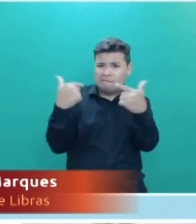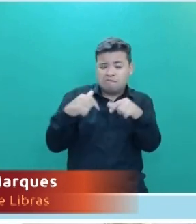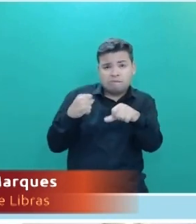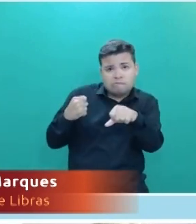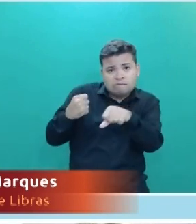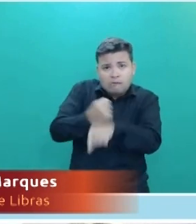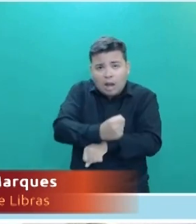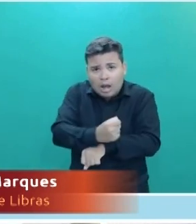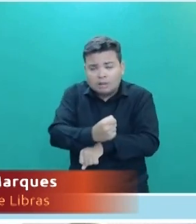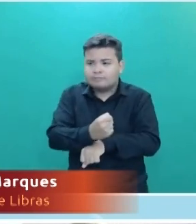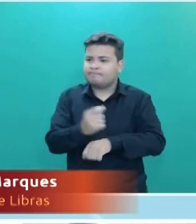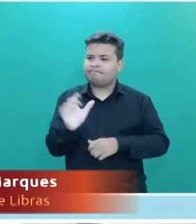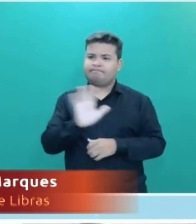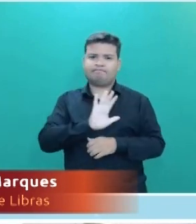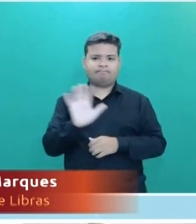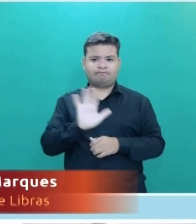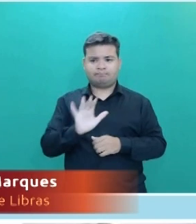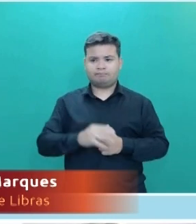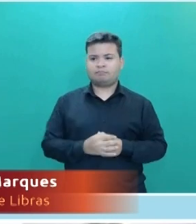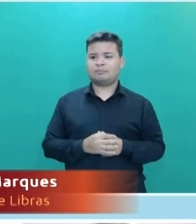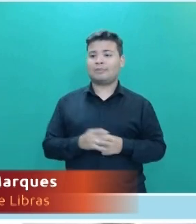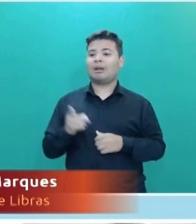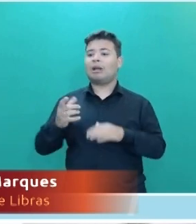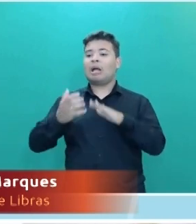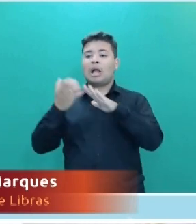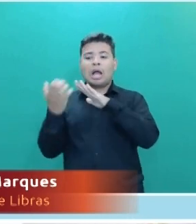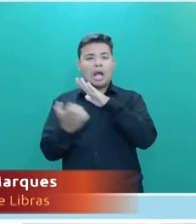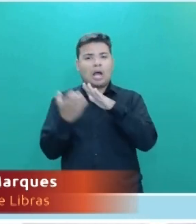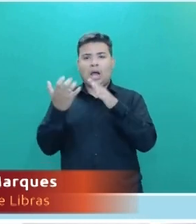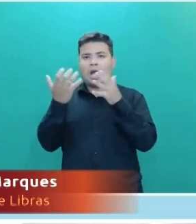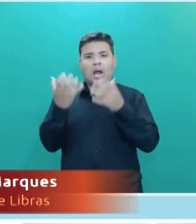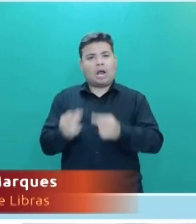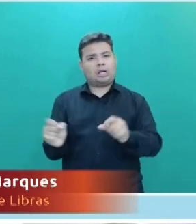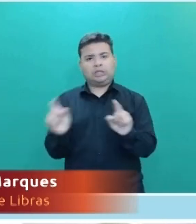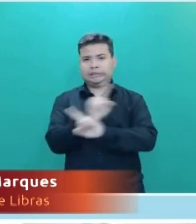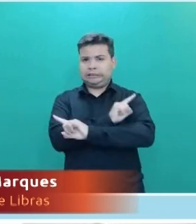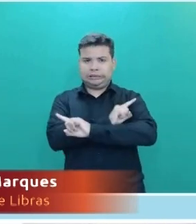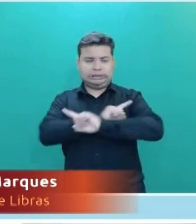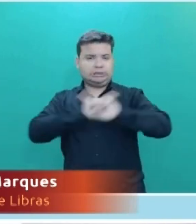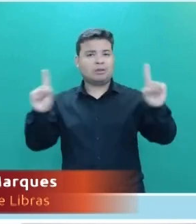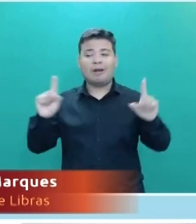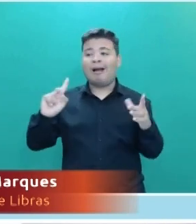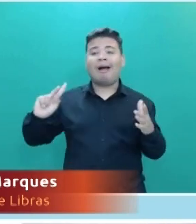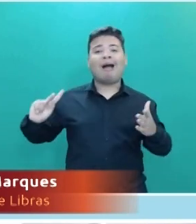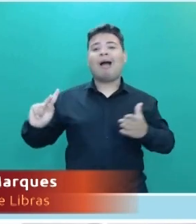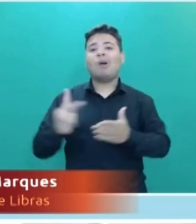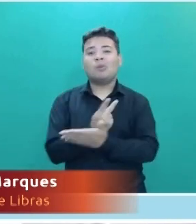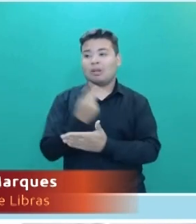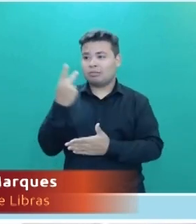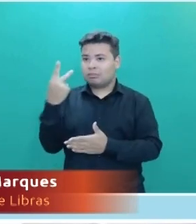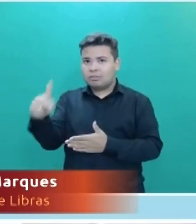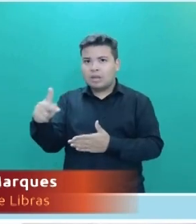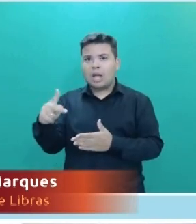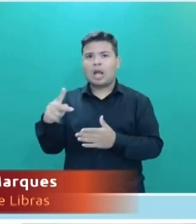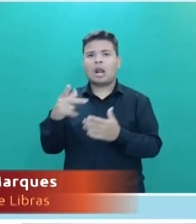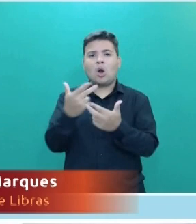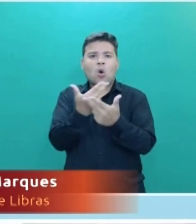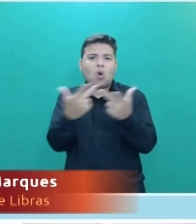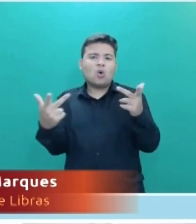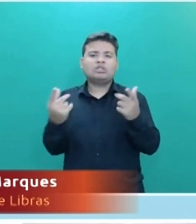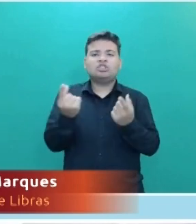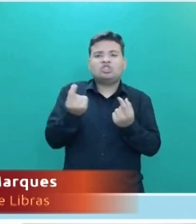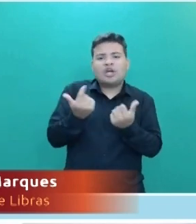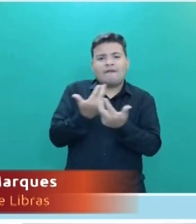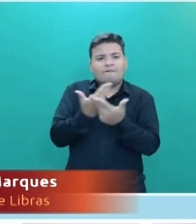A empresa se recusou e ela teve todos os bens bloqueados. Então, eu acho que isso já é